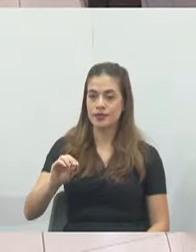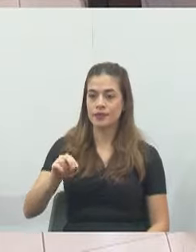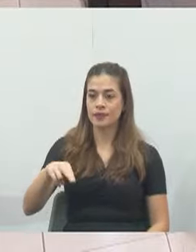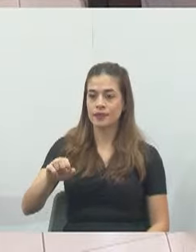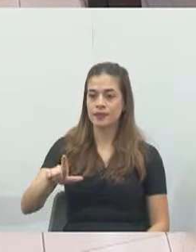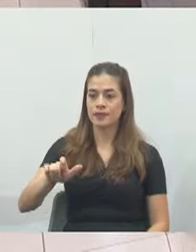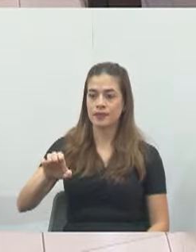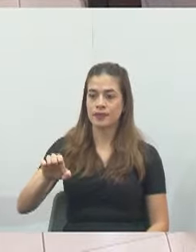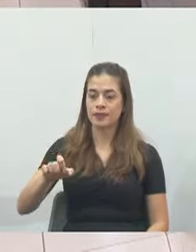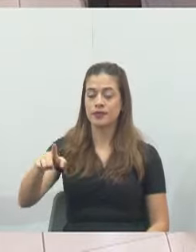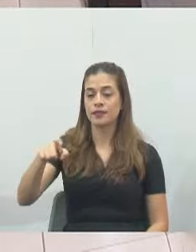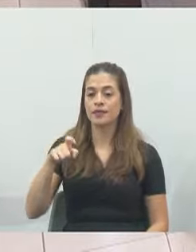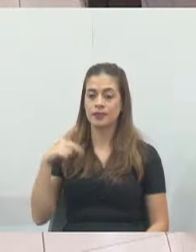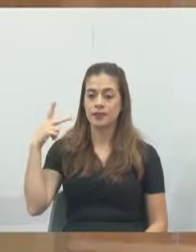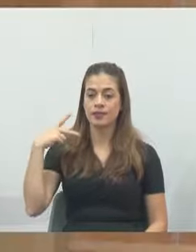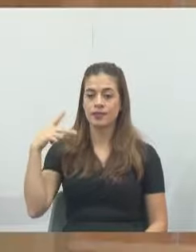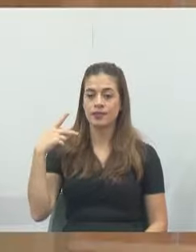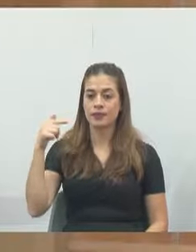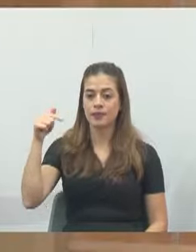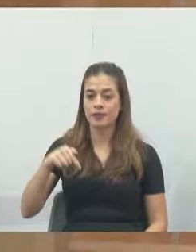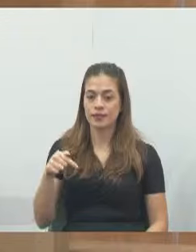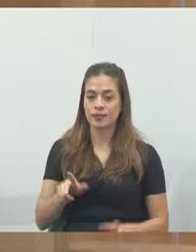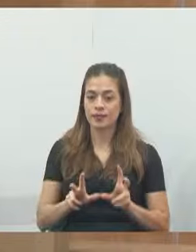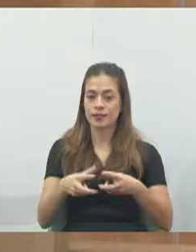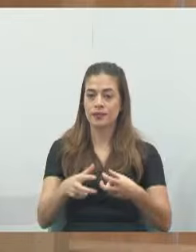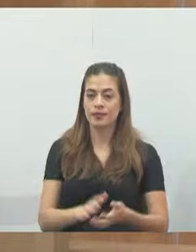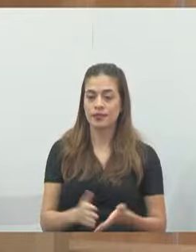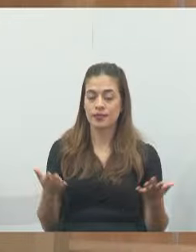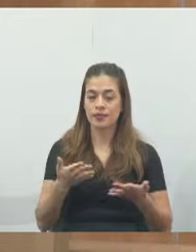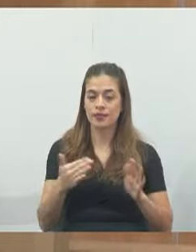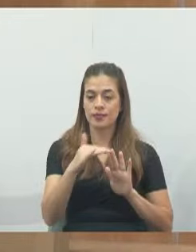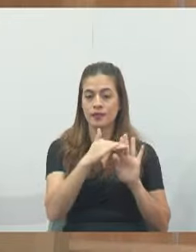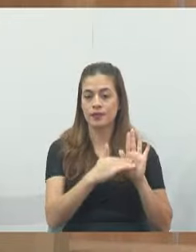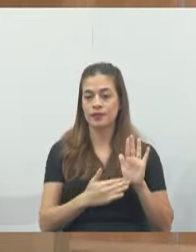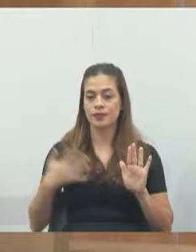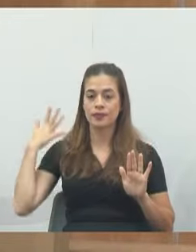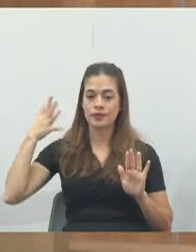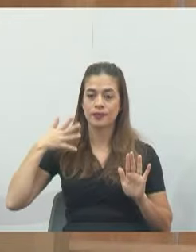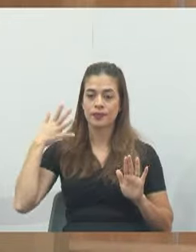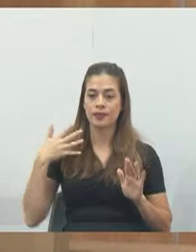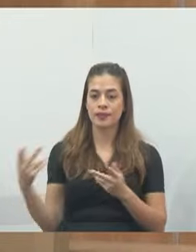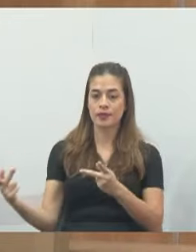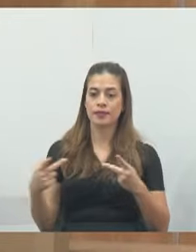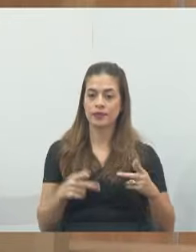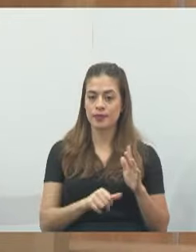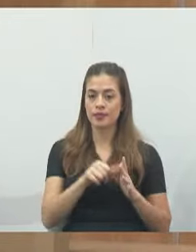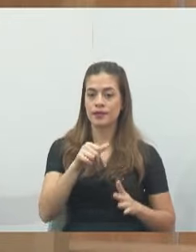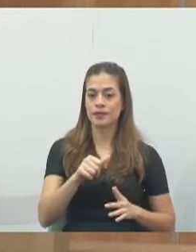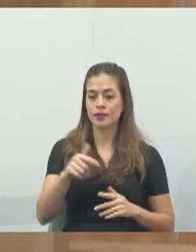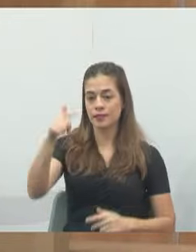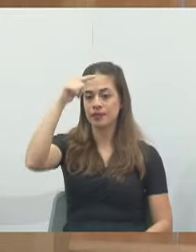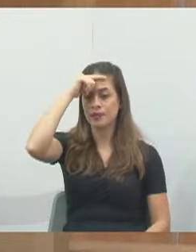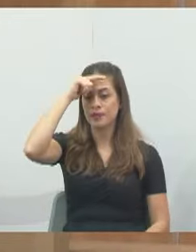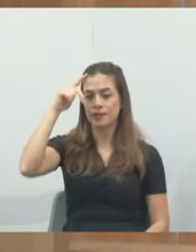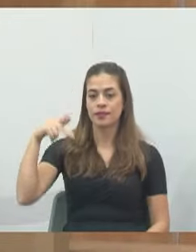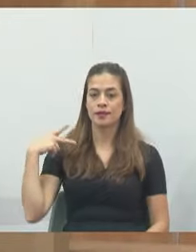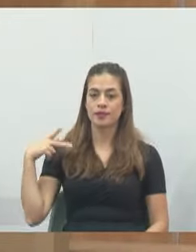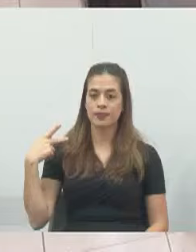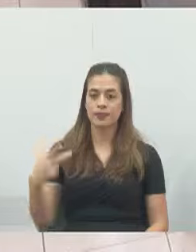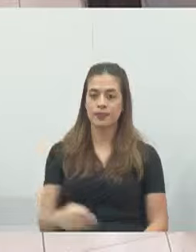ex-vereador desta casa. Passamos agora para a fase dos discursos e convidamos primeiramente nosso vereador Luiz Flávio.